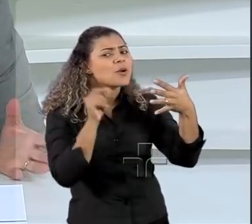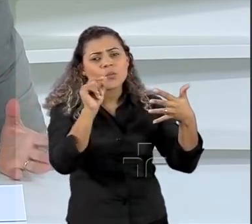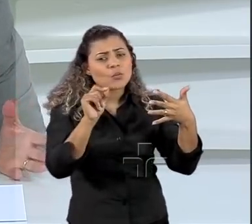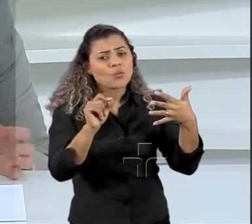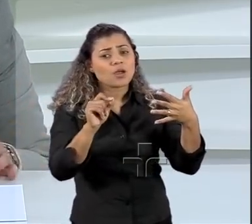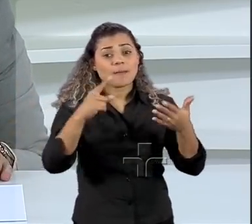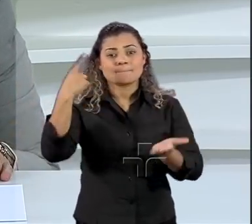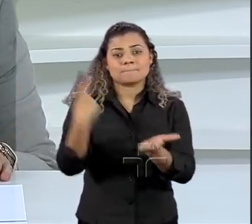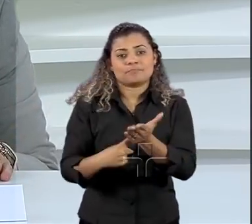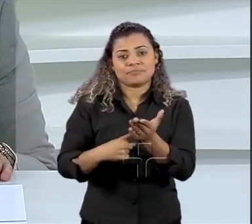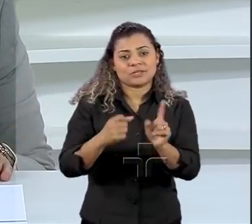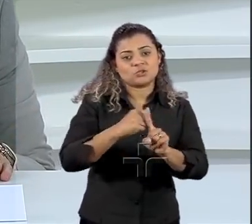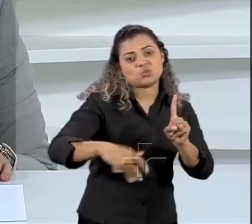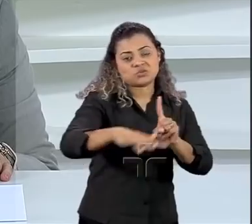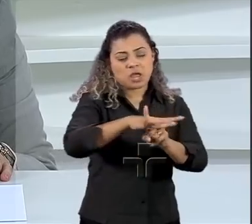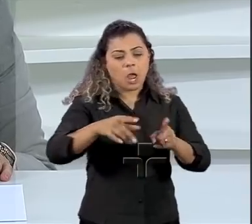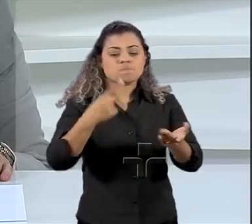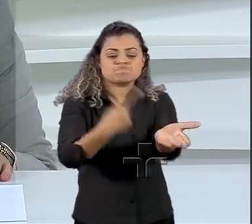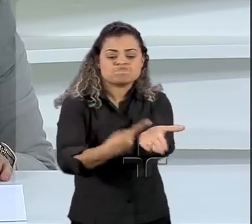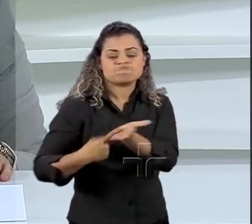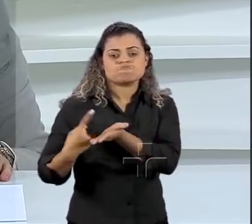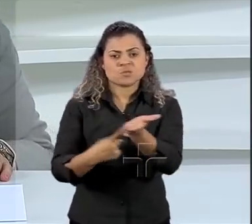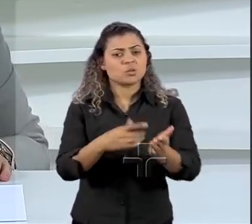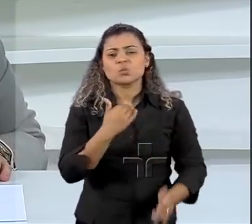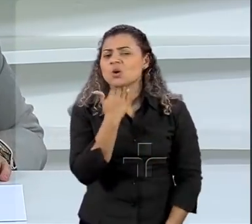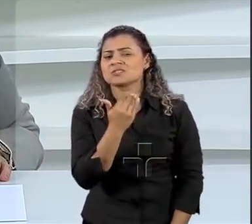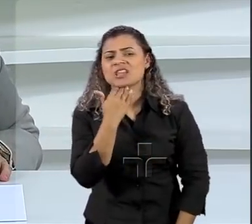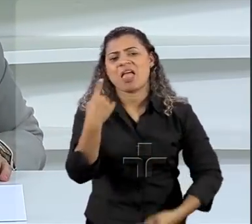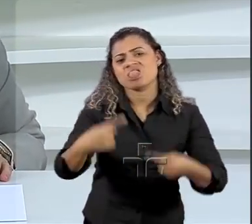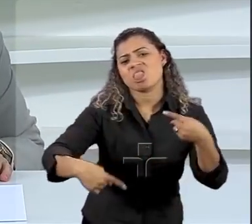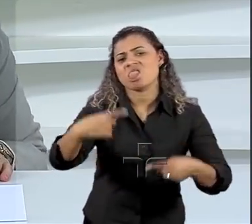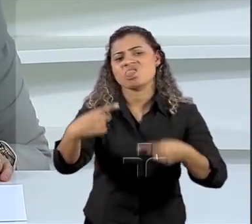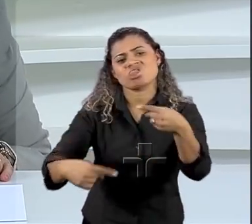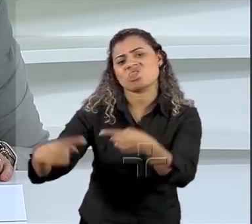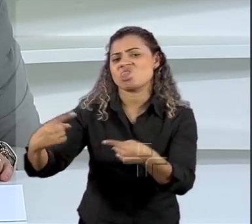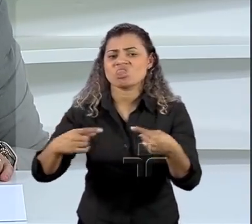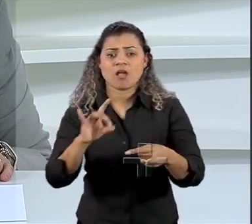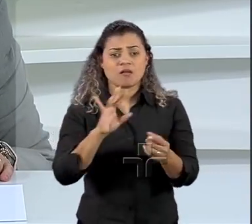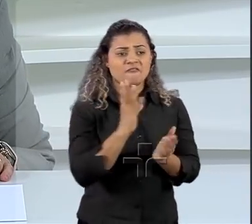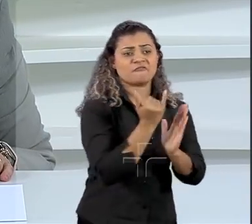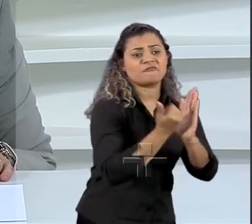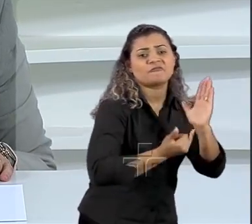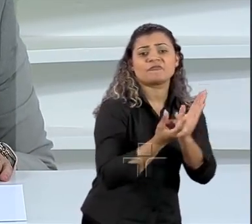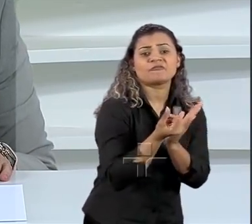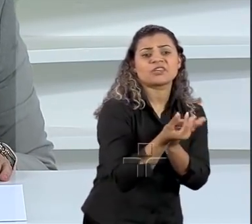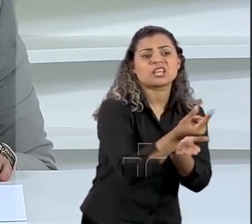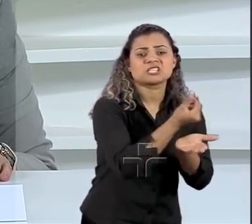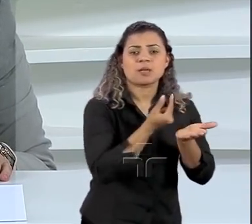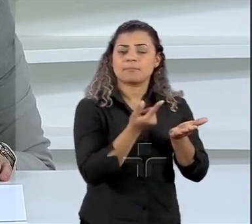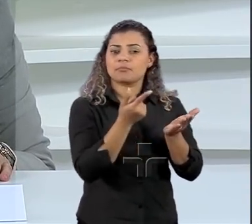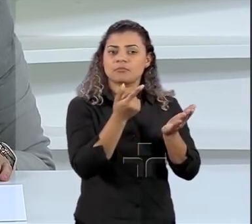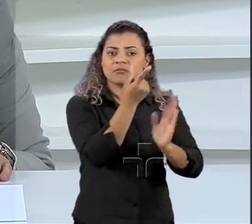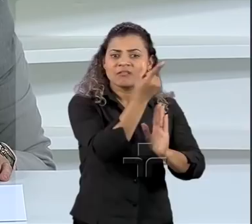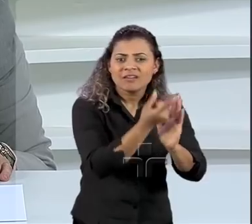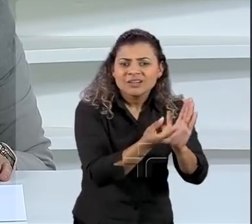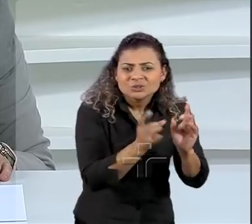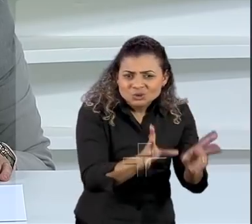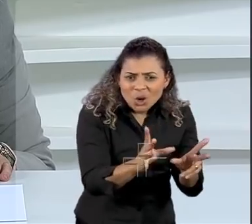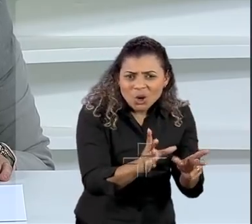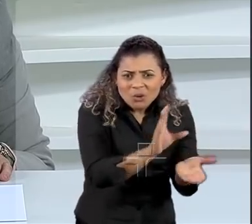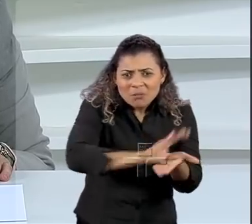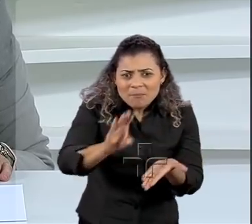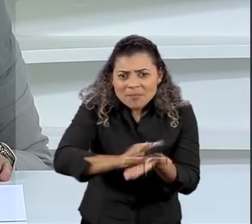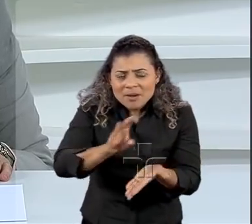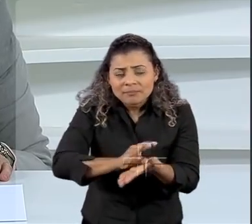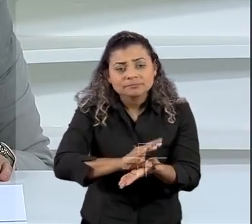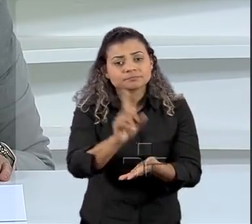pacto social, porque não adianta ficar discutindo, é muito importante discutir financiamento. Mas nós estamos discutindo pessoas,